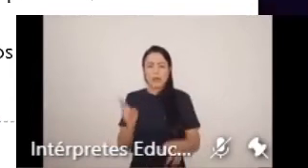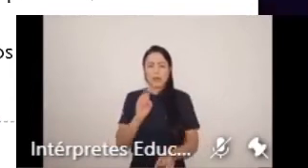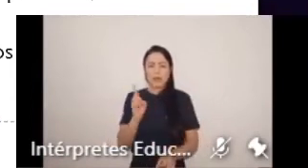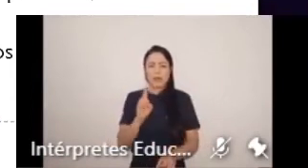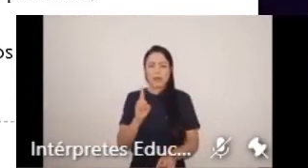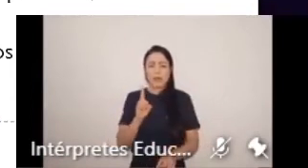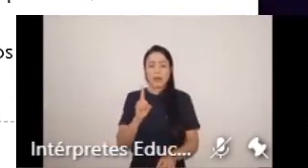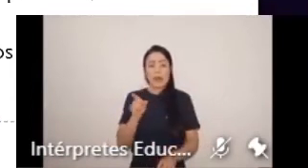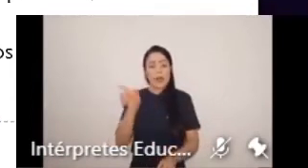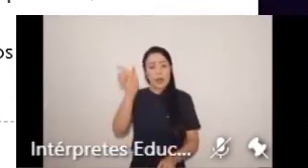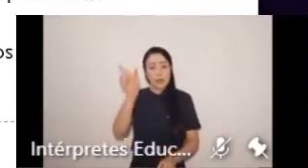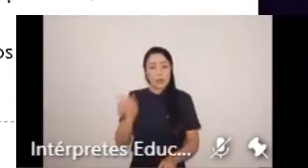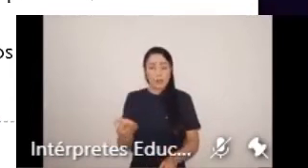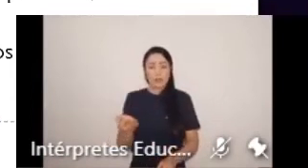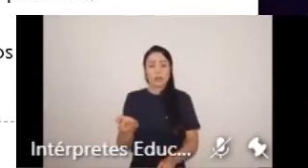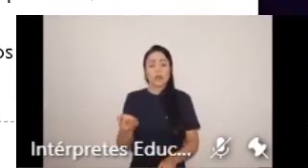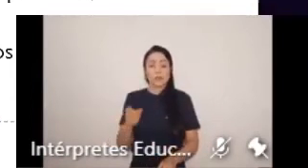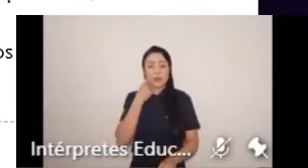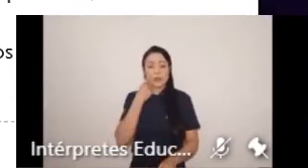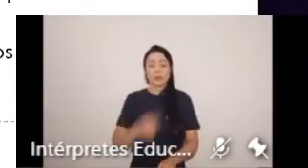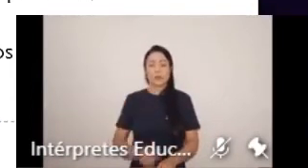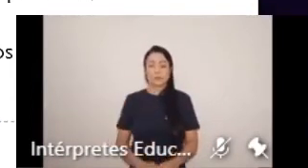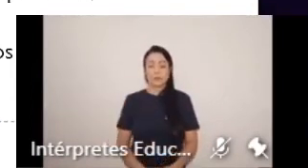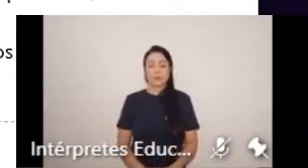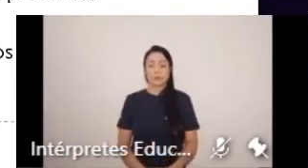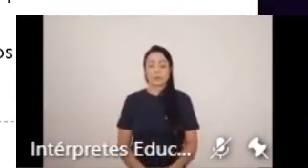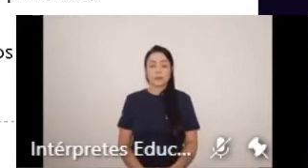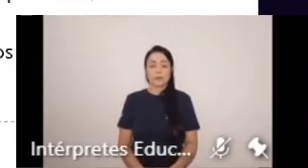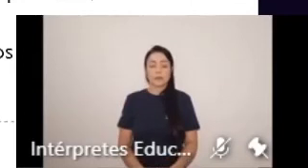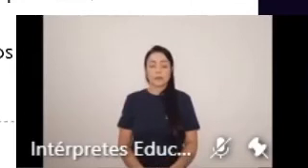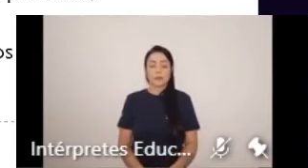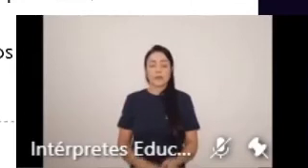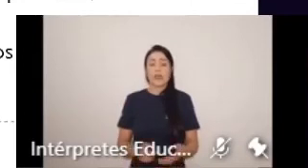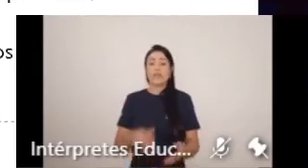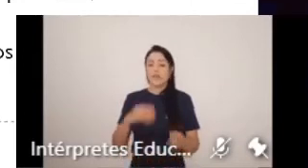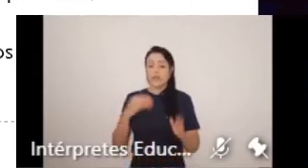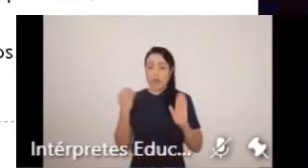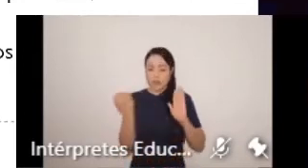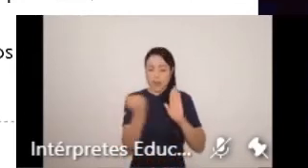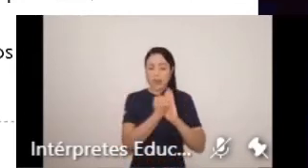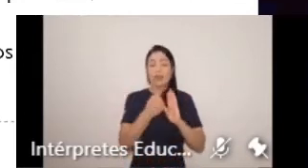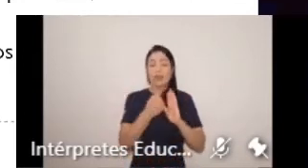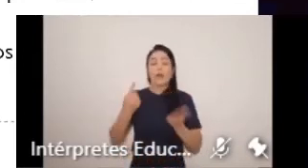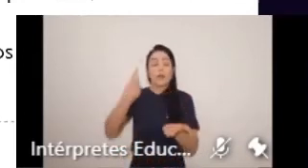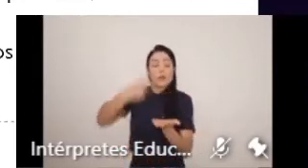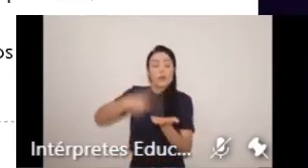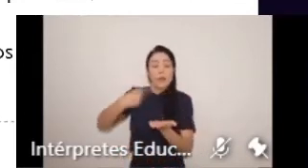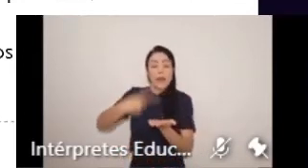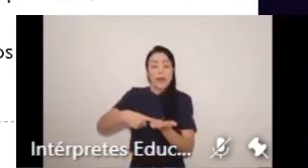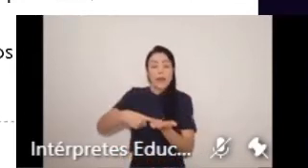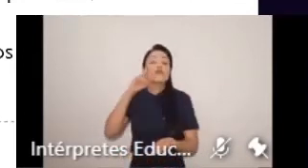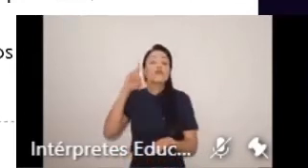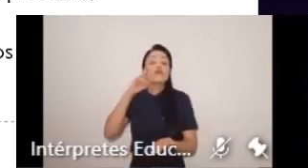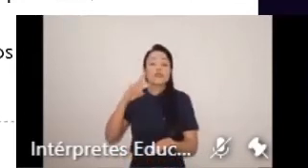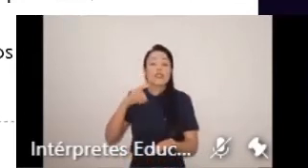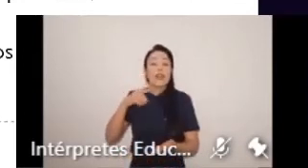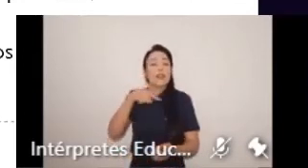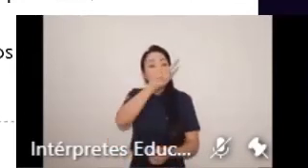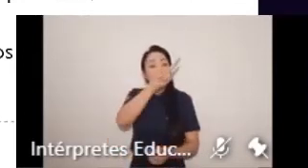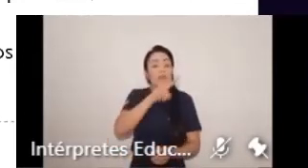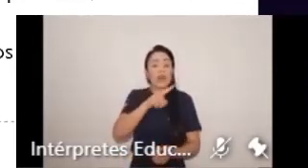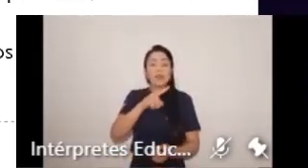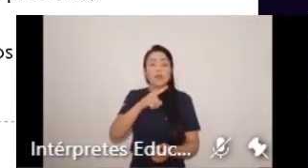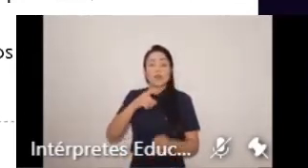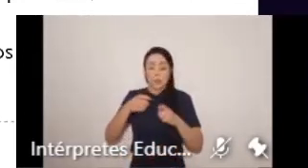essa pessoa tem uma imensa dificuldade, né? E ela vai marcar uma nova consulta para pedir esse laudo, aí a receita vence e entra